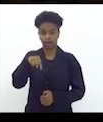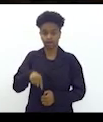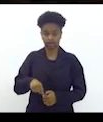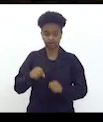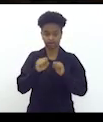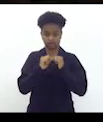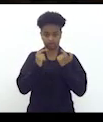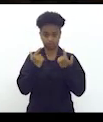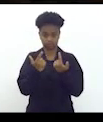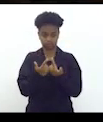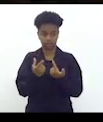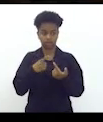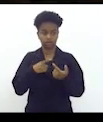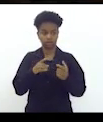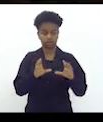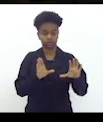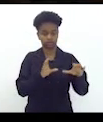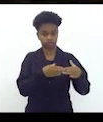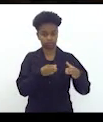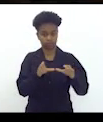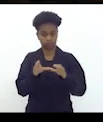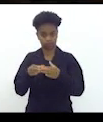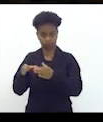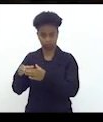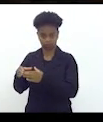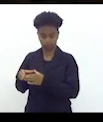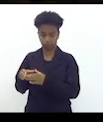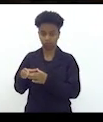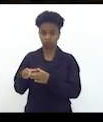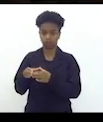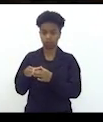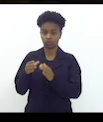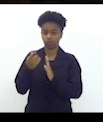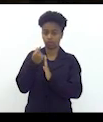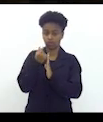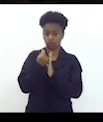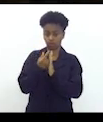As comissões de orçamento,